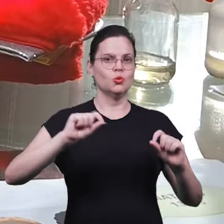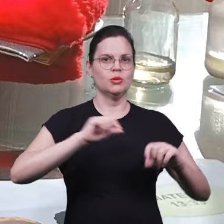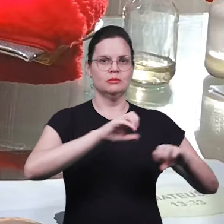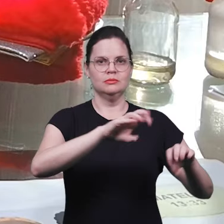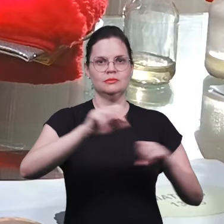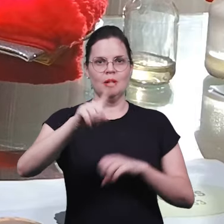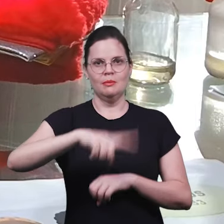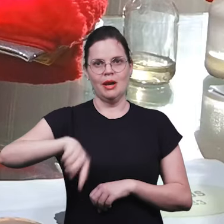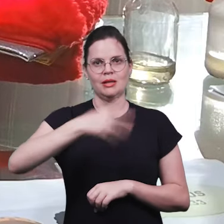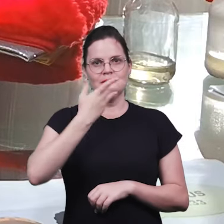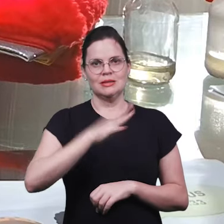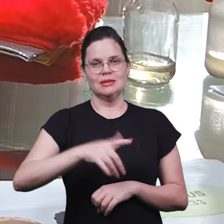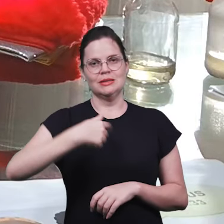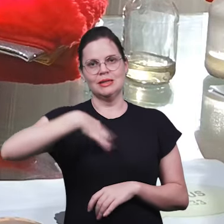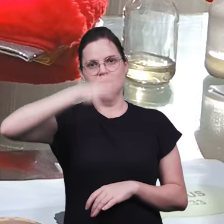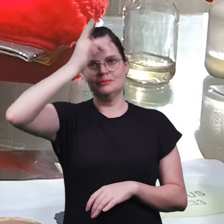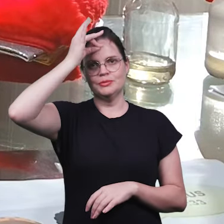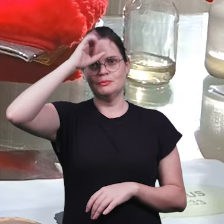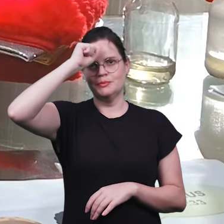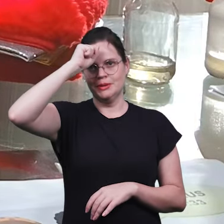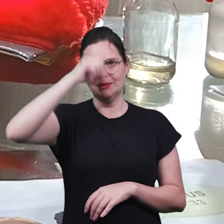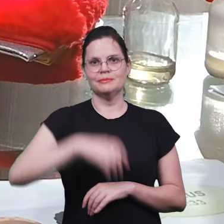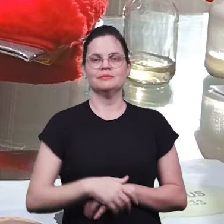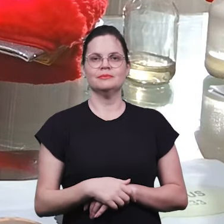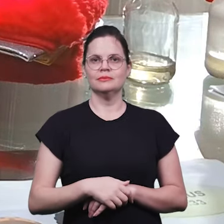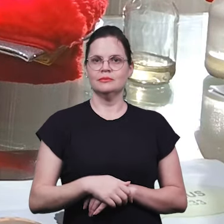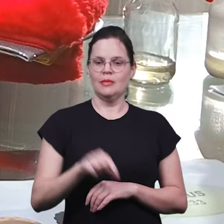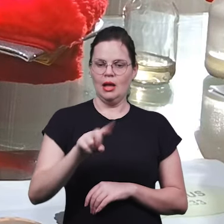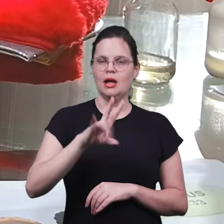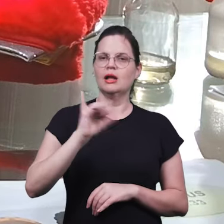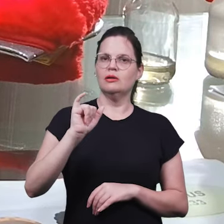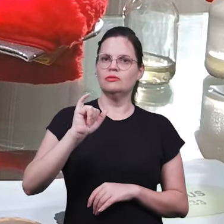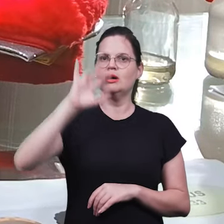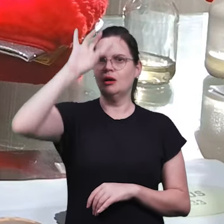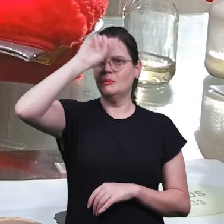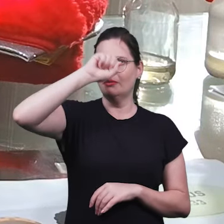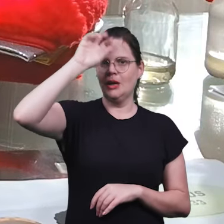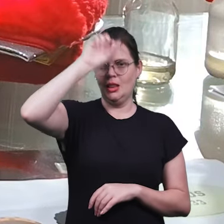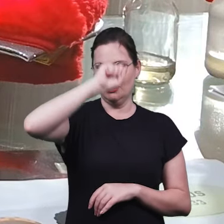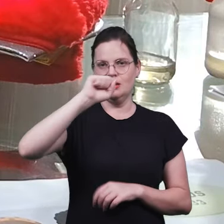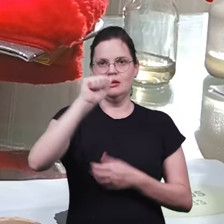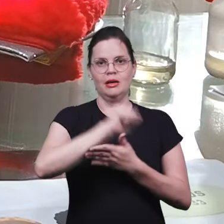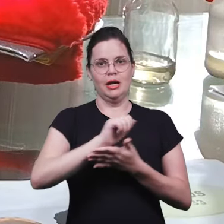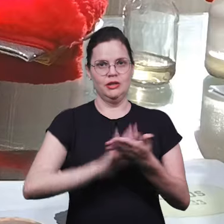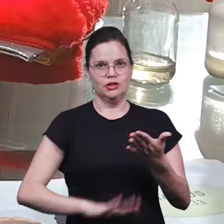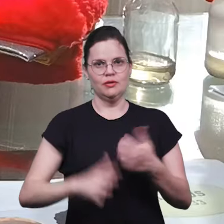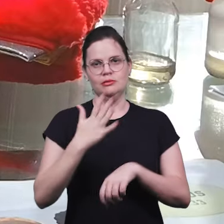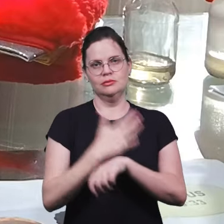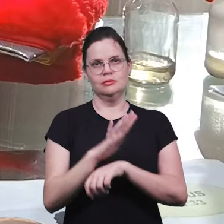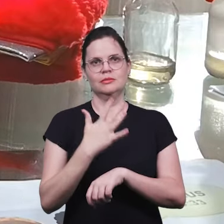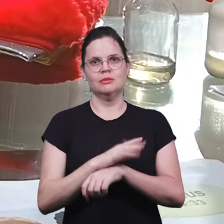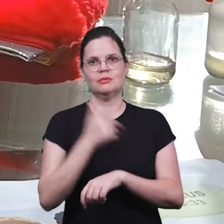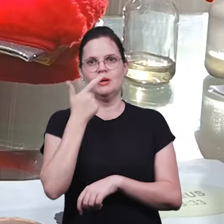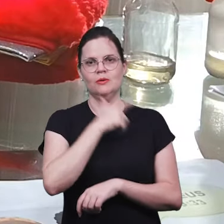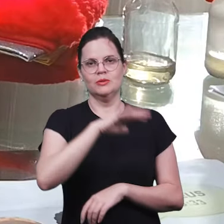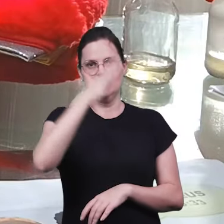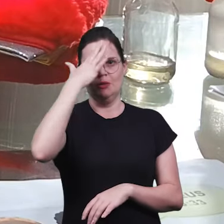para que fique fixado no coração e na mente daquela criança. Ela vai fazer a atividade, né, mais flexibilizada